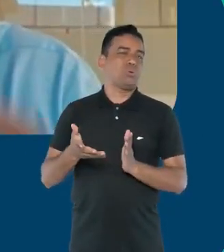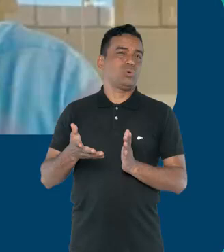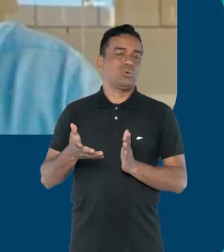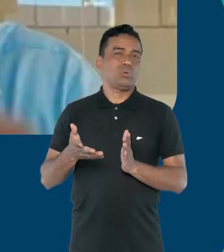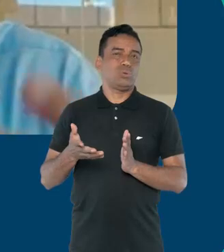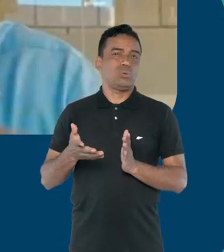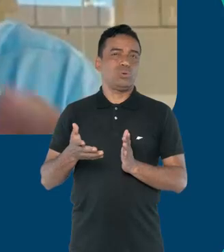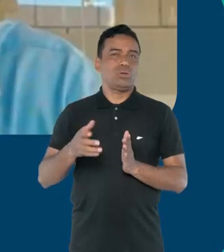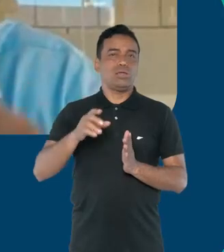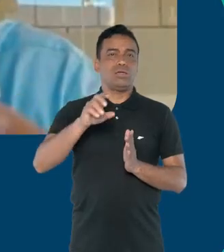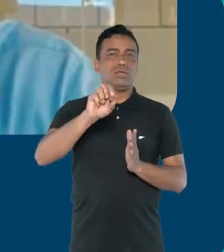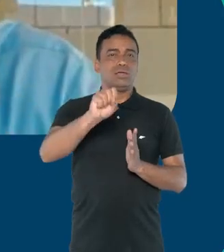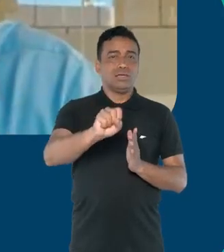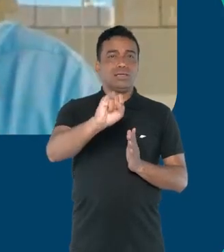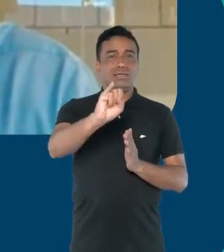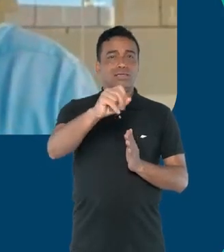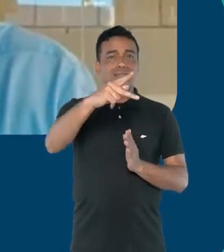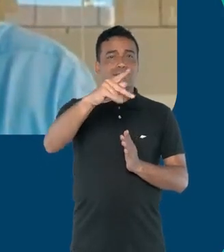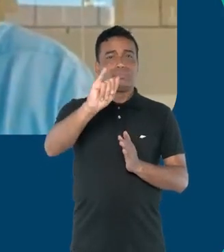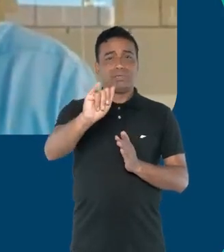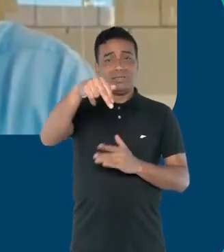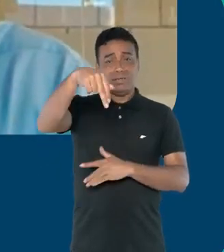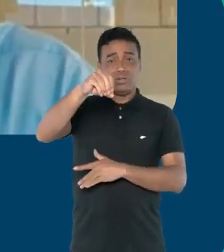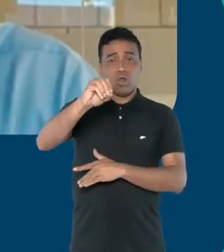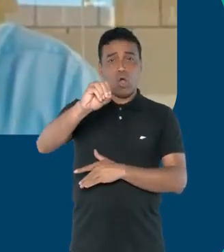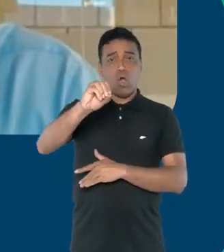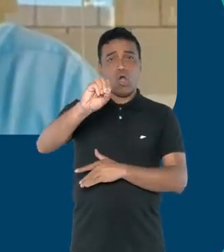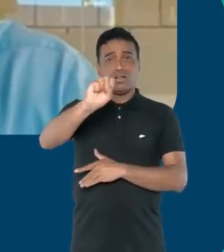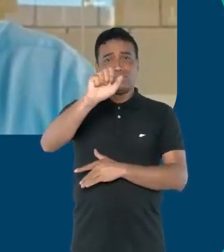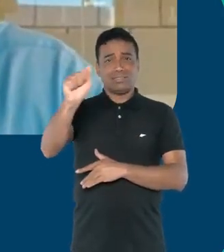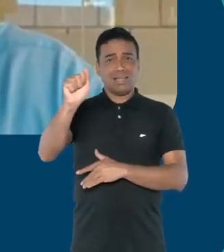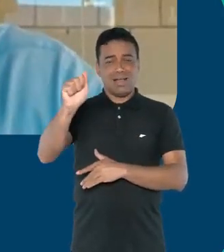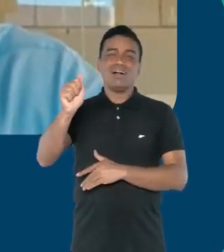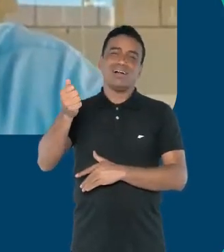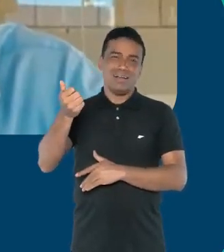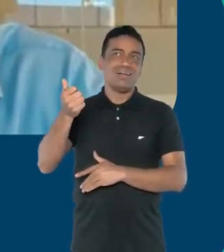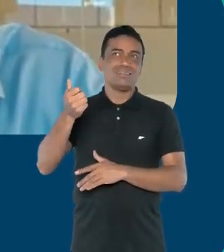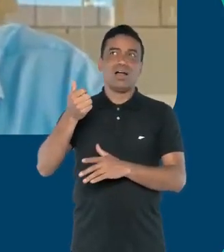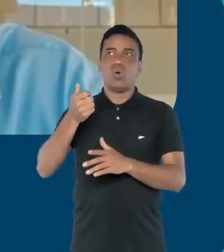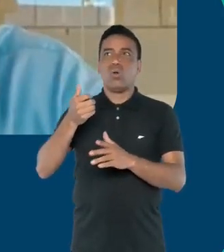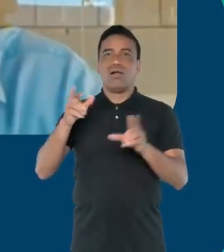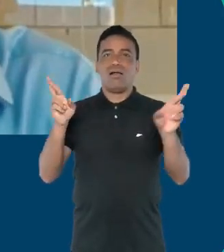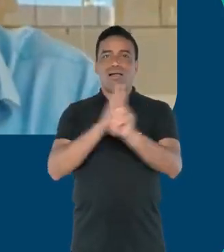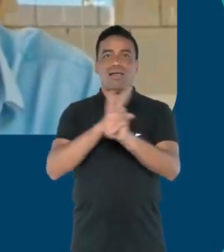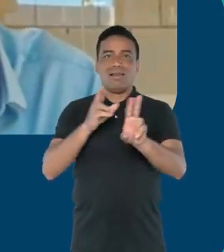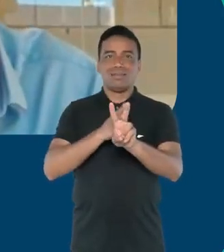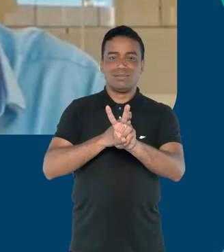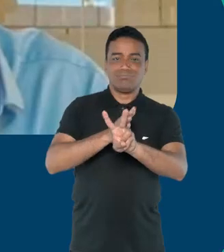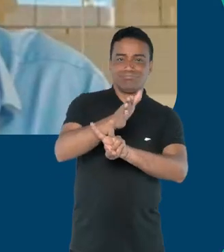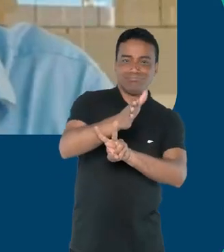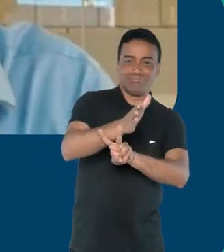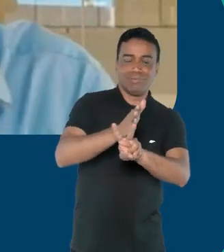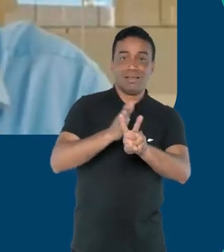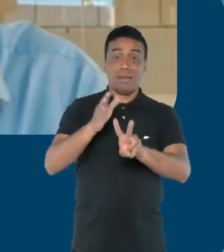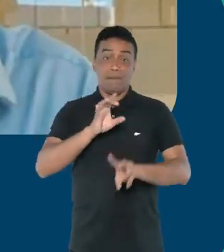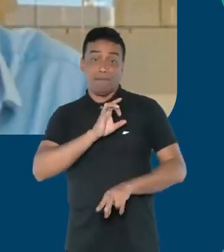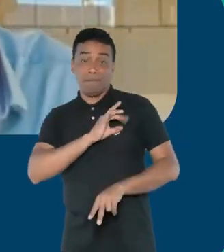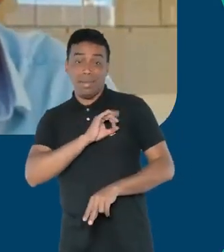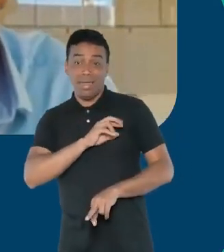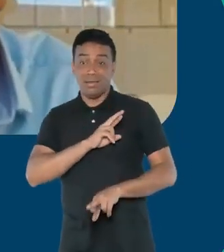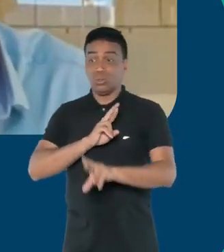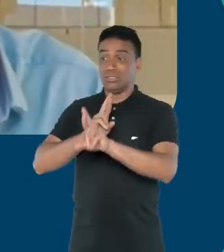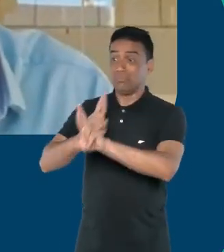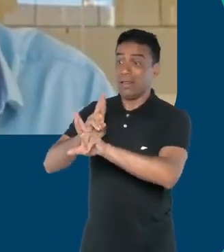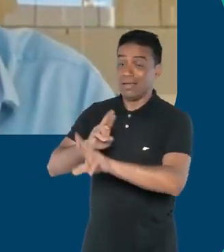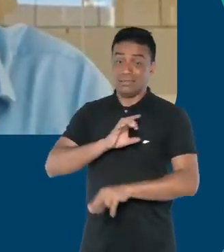o Spinoza também te leva a pensar assim, da relação dialética entre o medo e a esperança, né? Um não vive